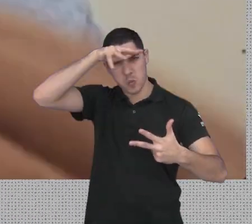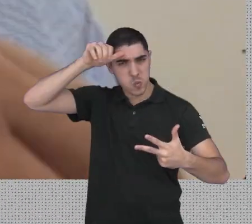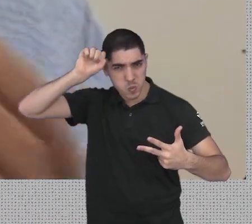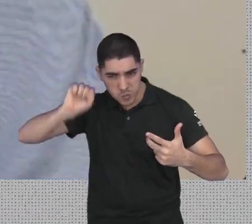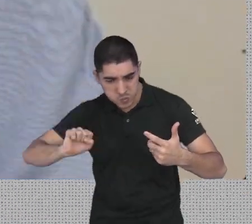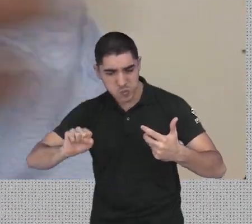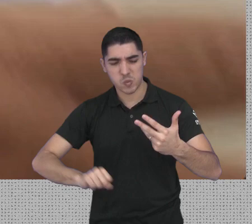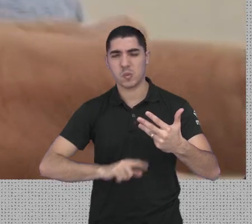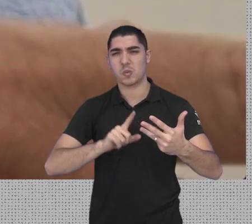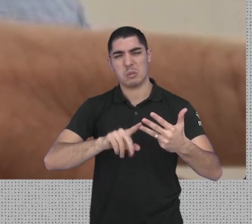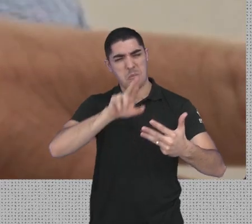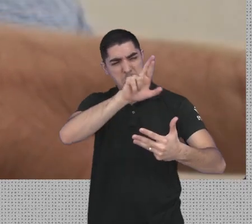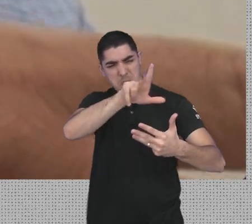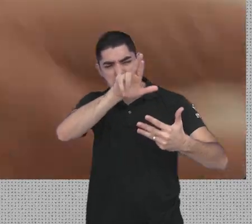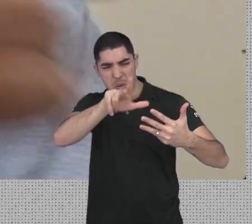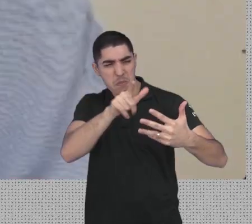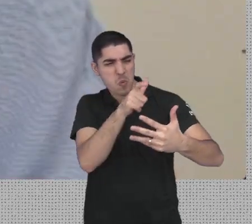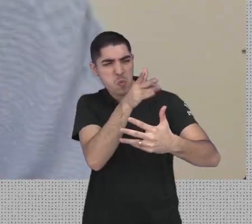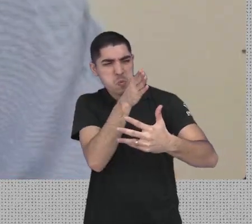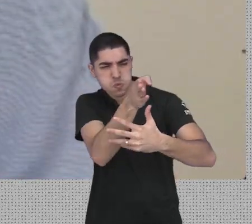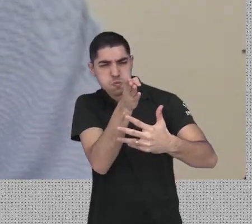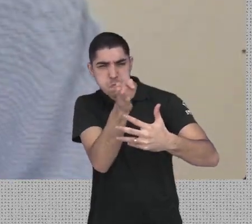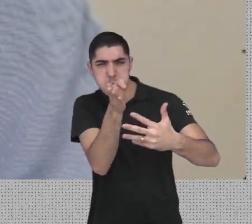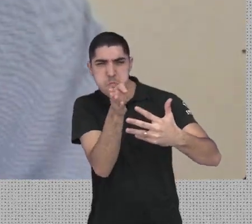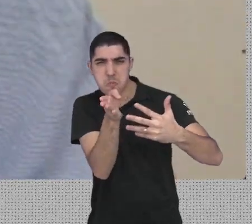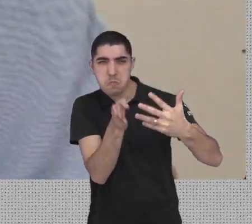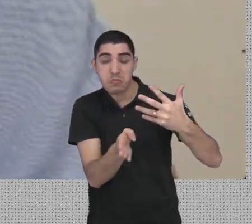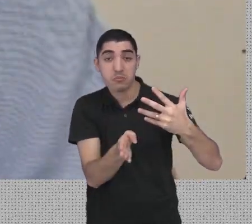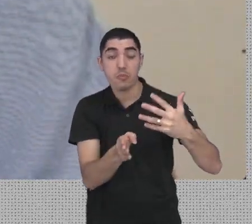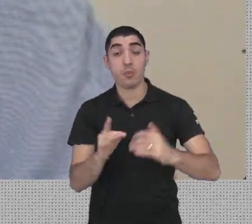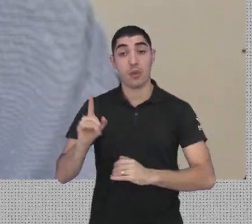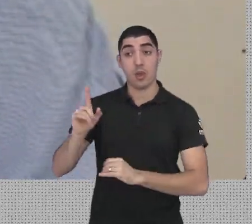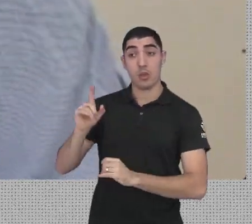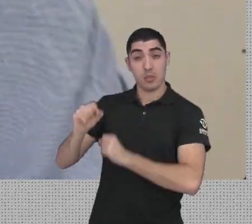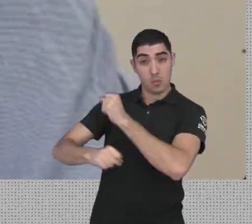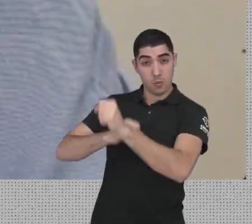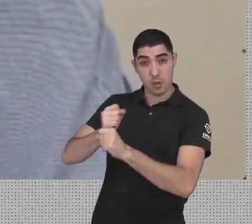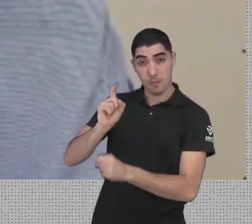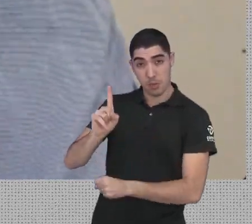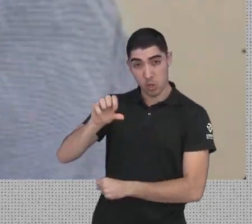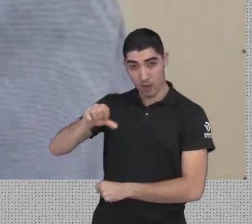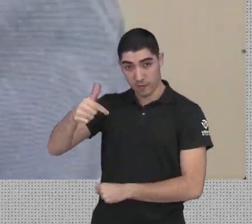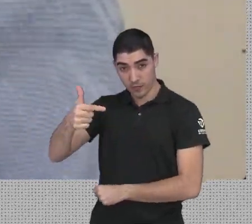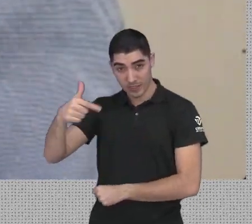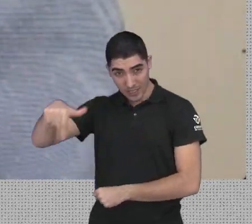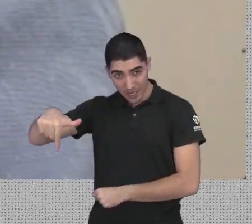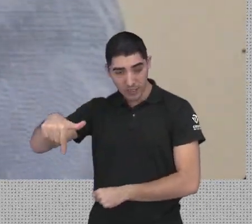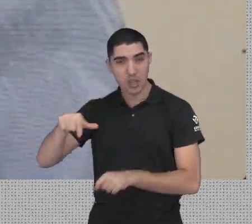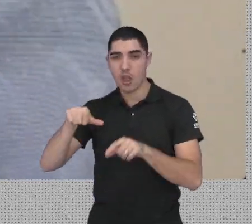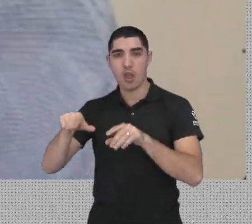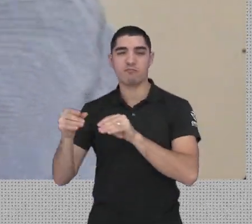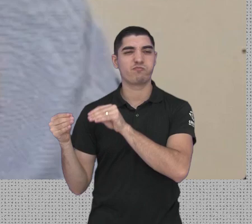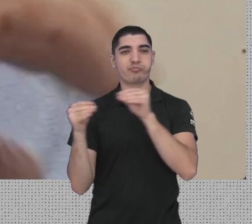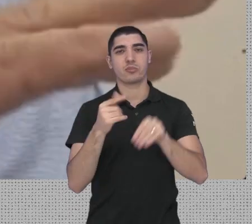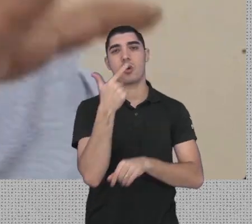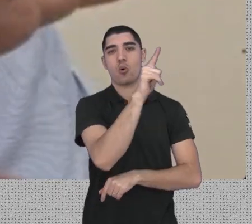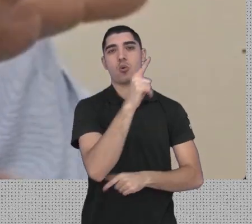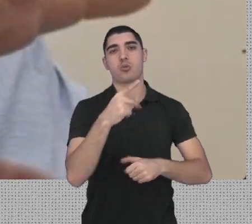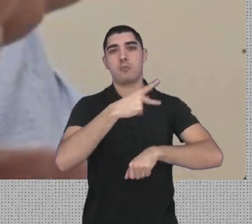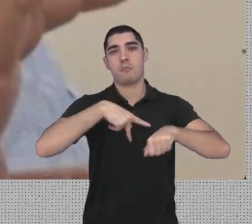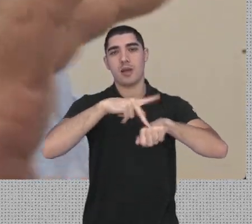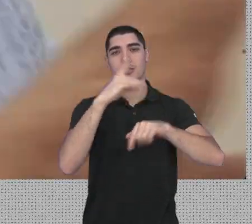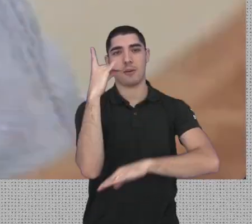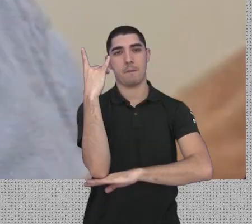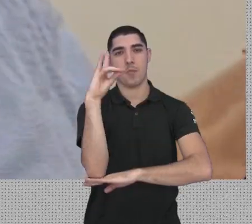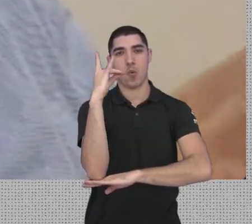Sul, Mato Grosso, e acabou em 27 se internando na Bolívia. O